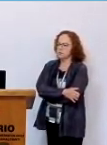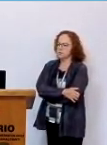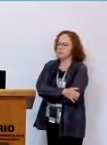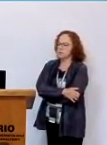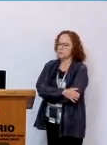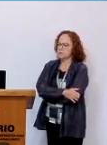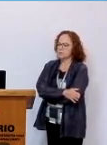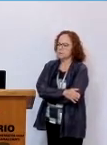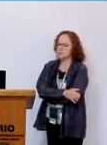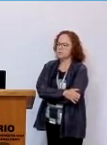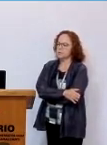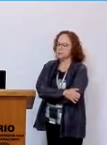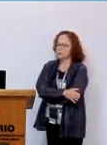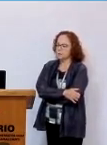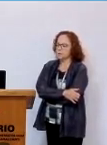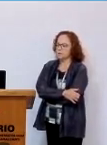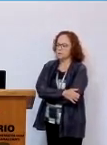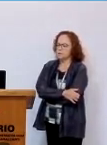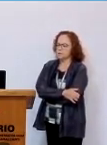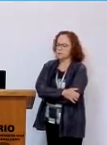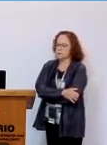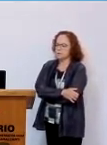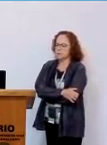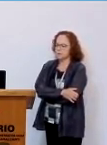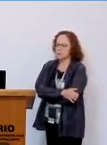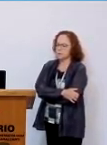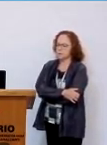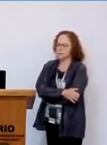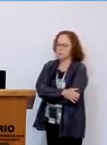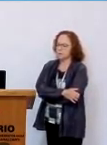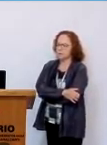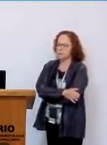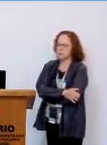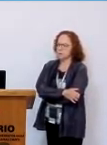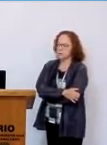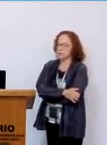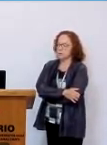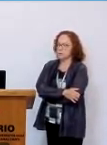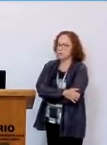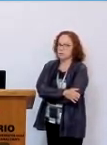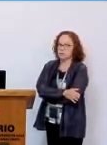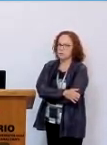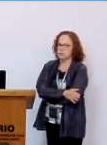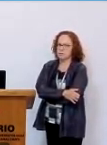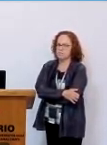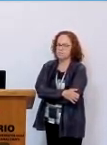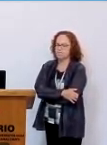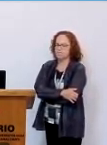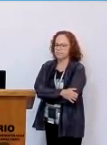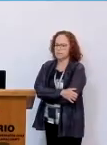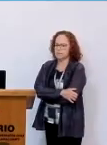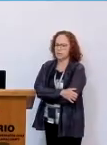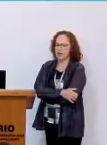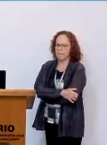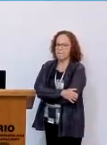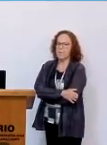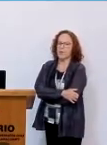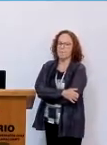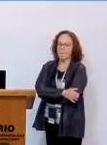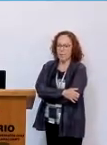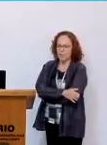das punições, e o Comitê de Ética em Pesquisa fazendo monitoramento também vai ser fonte, talvez, de receber